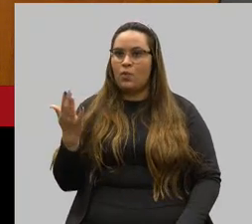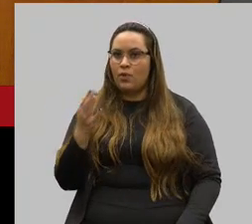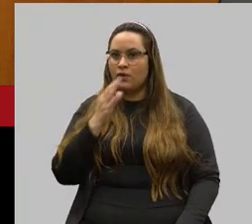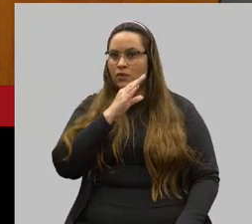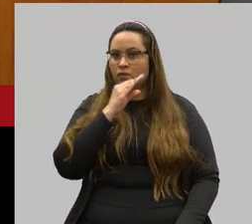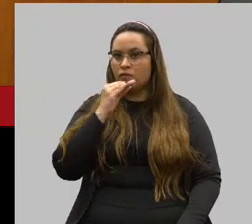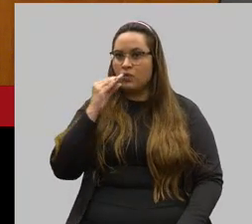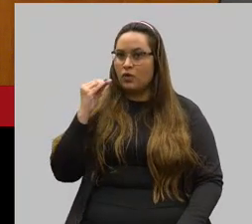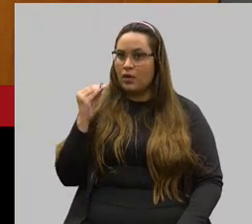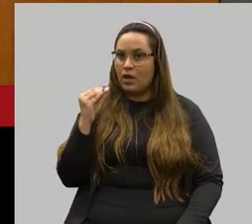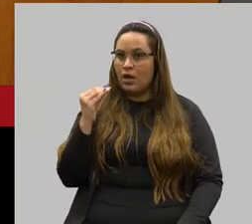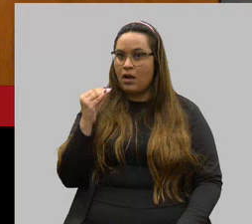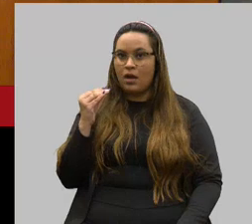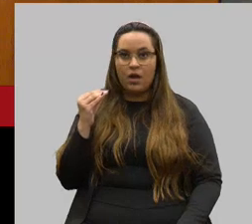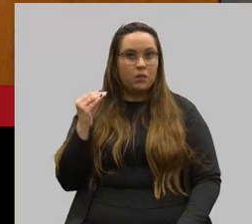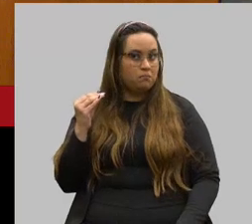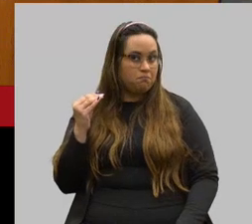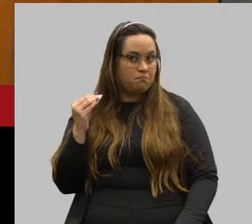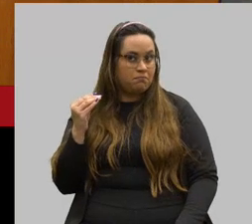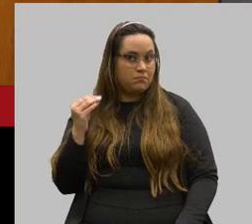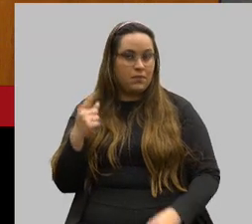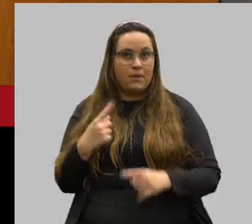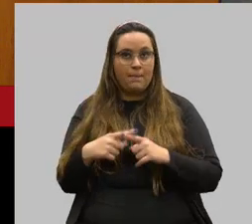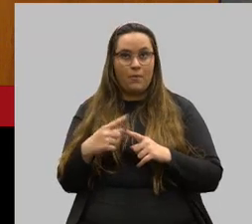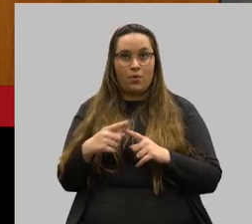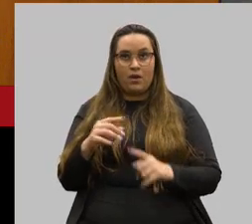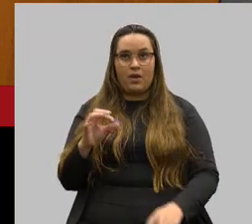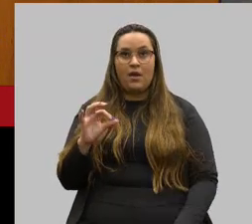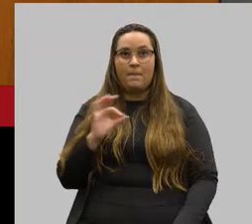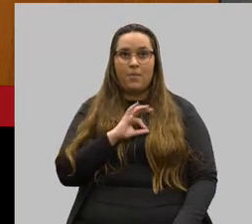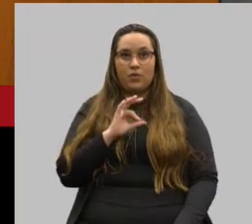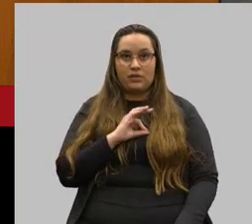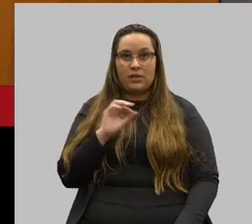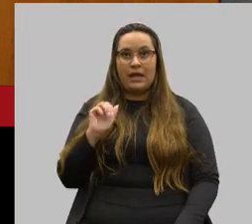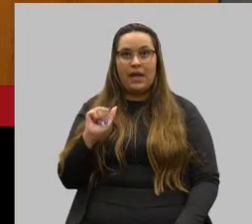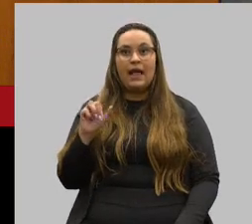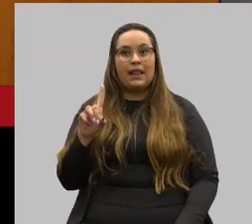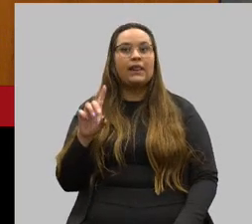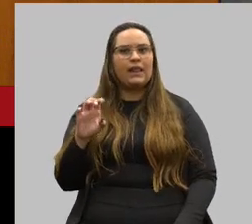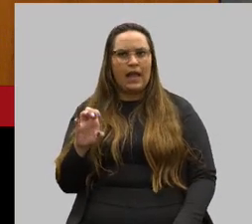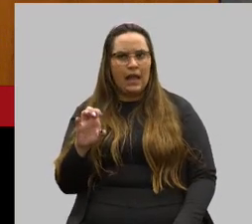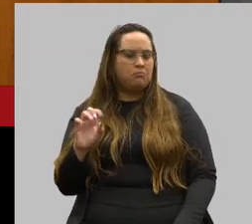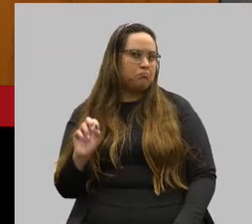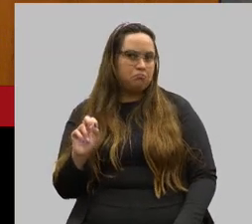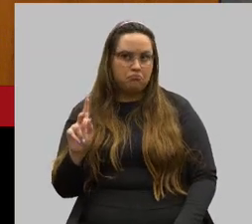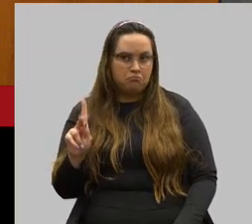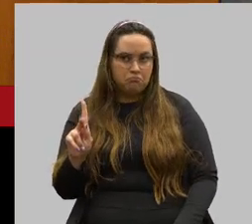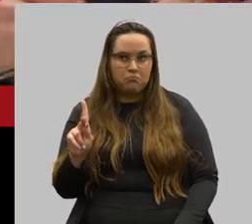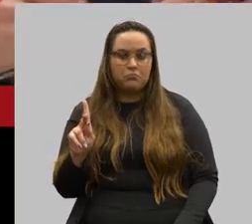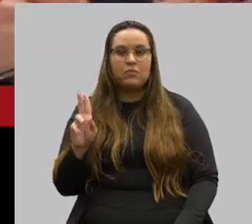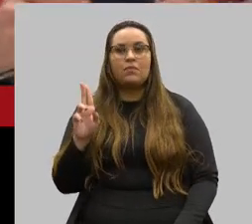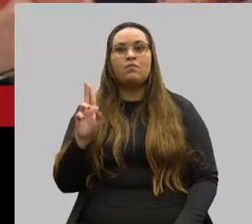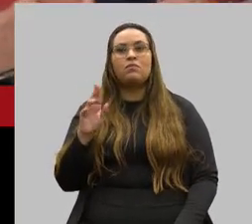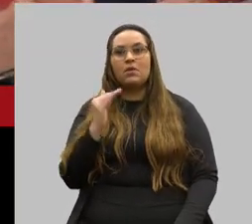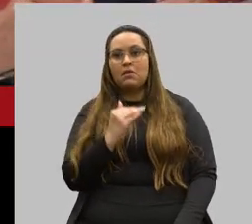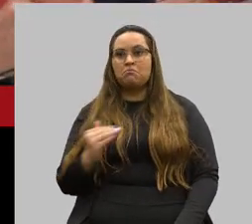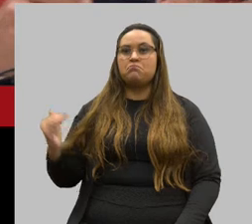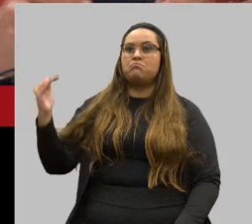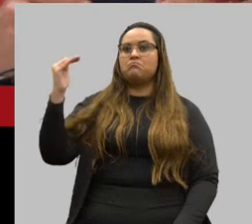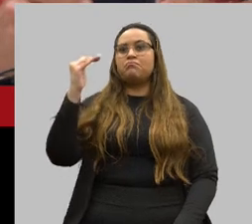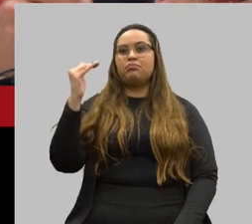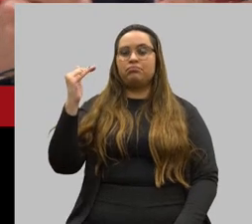óbvio que o policial completou o seu od ele faz us a sua promoção e faz